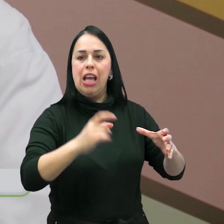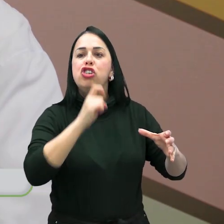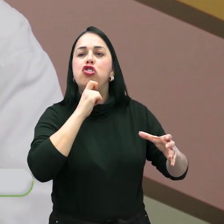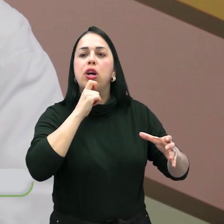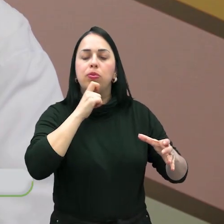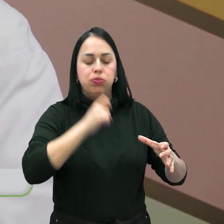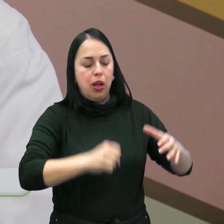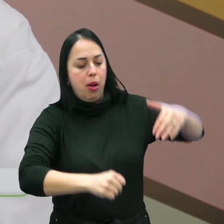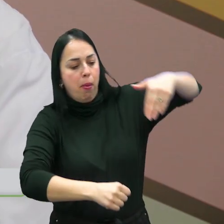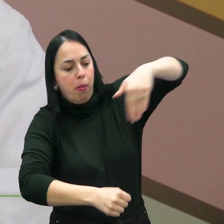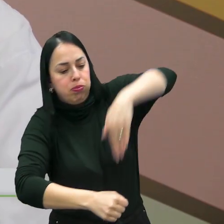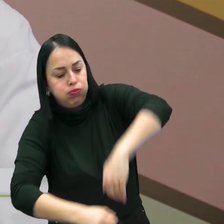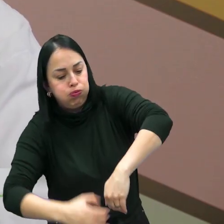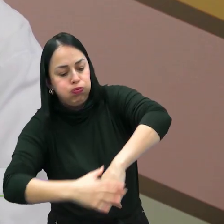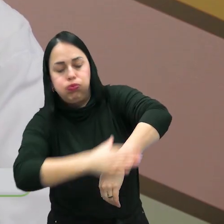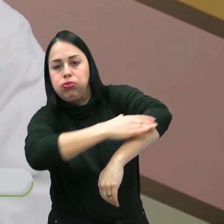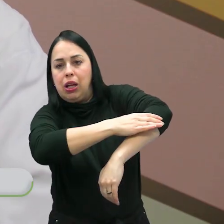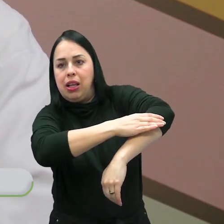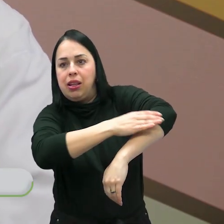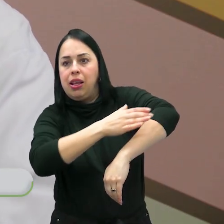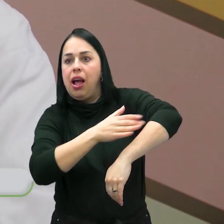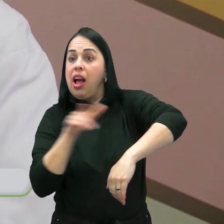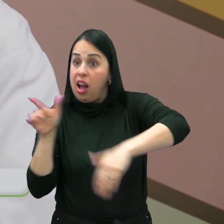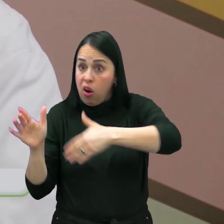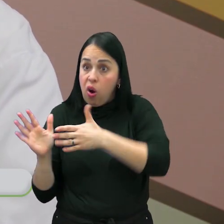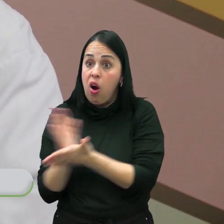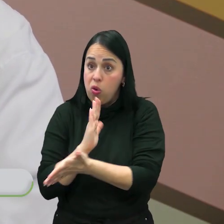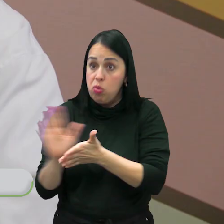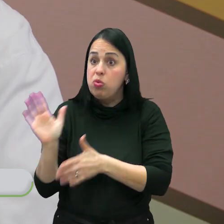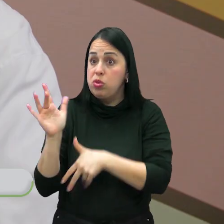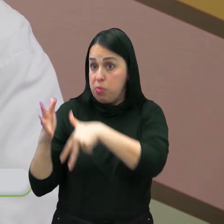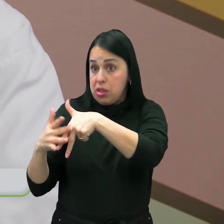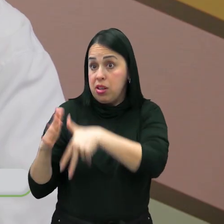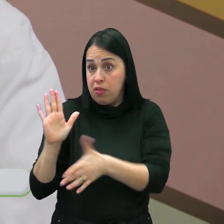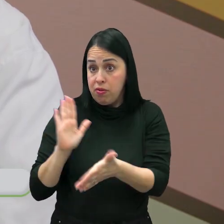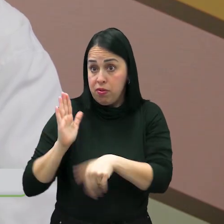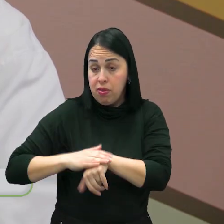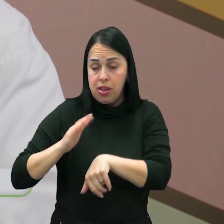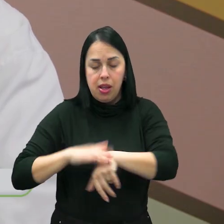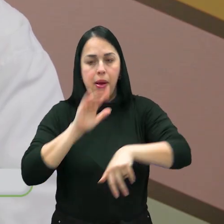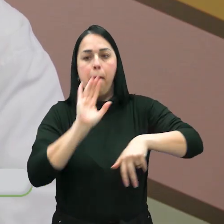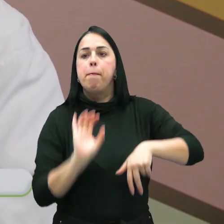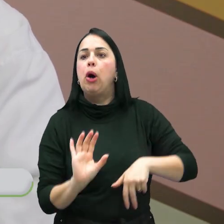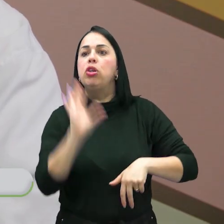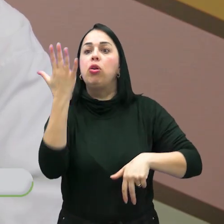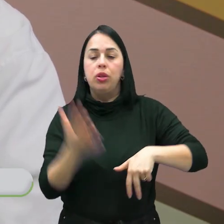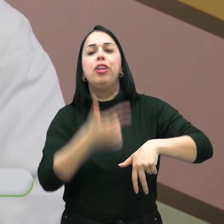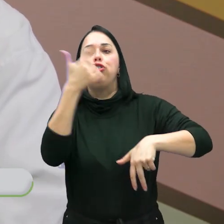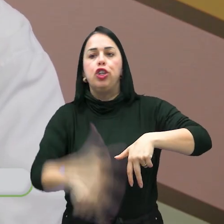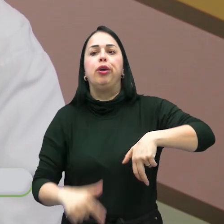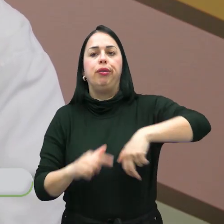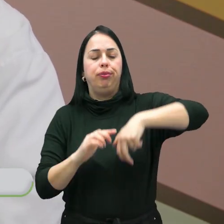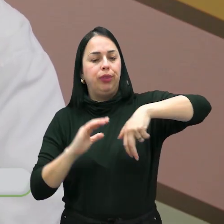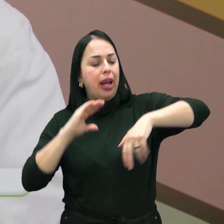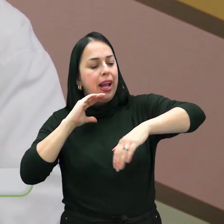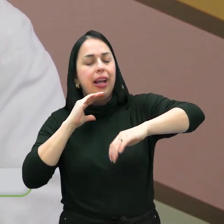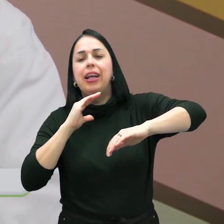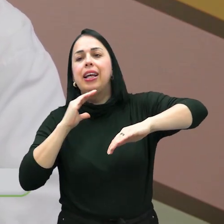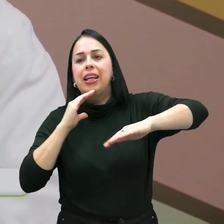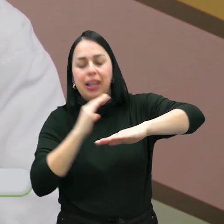balde de gelo, que com frequência chegam para nós, pacientes, às vezes fazendo isso. Isso pode levar a uma queimadura por